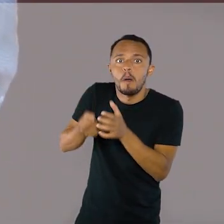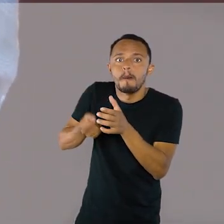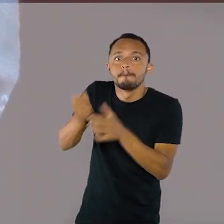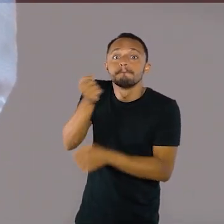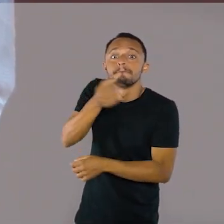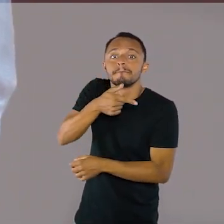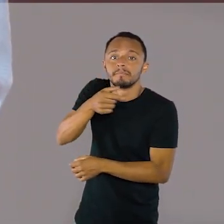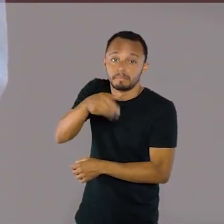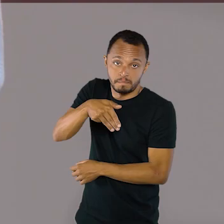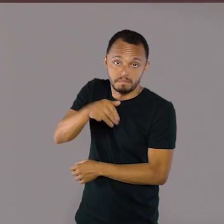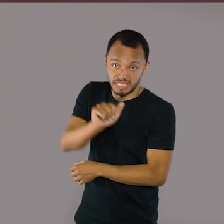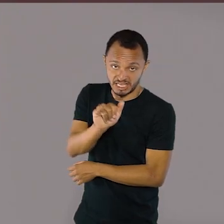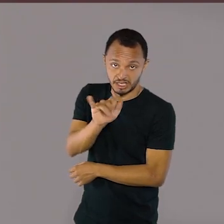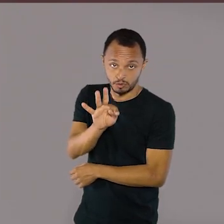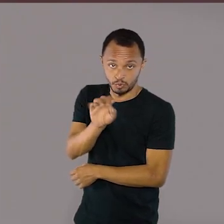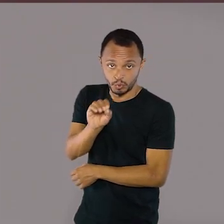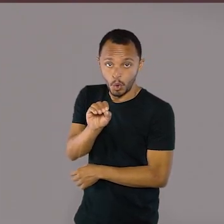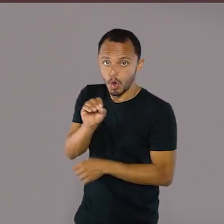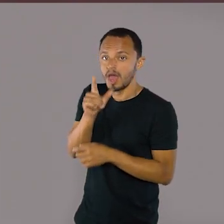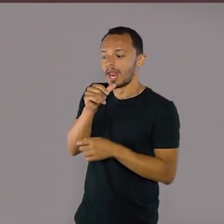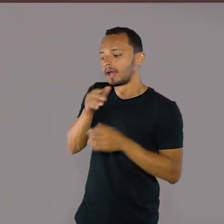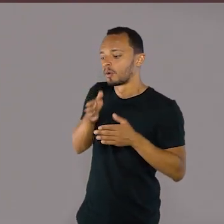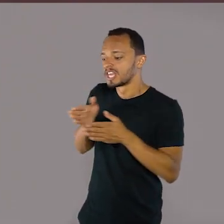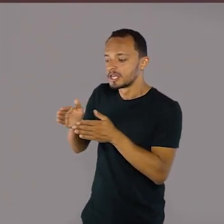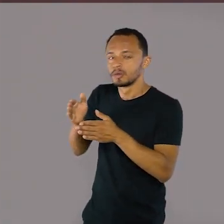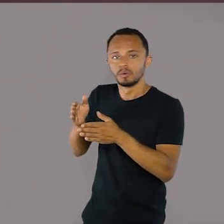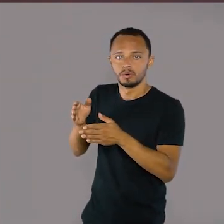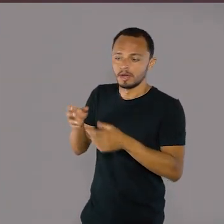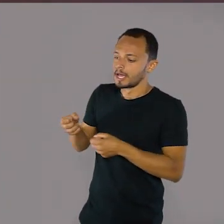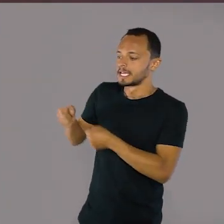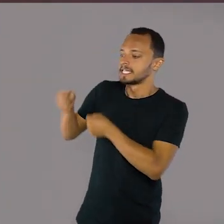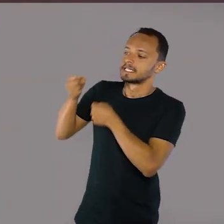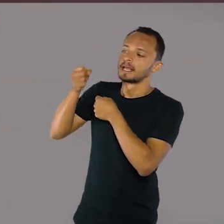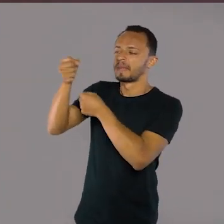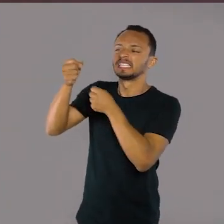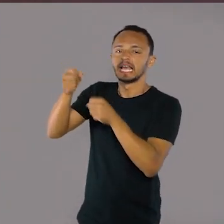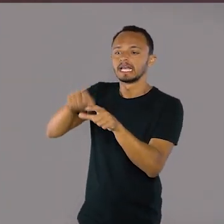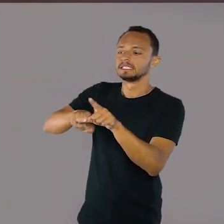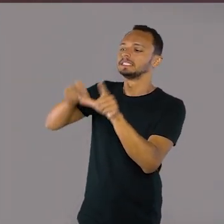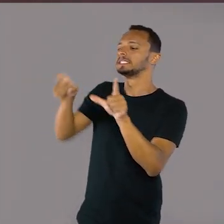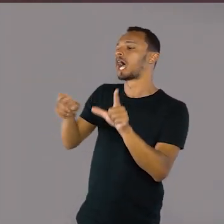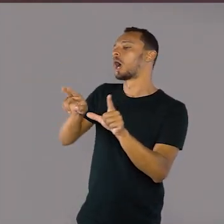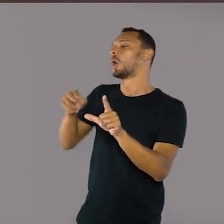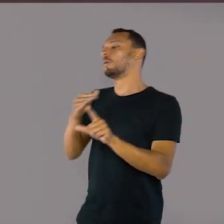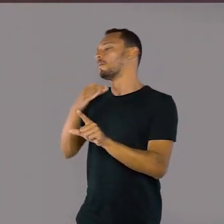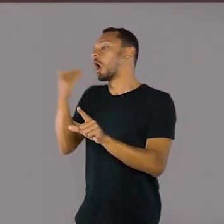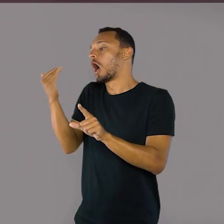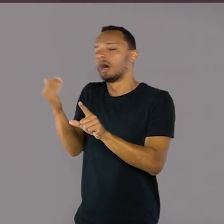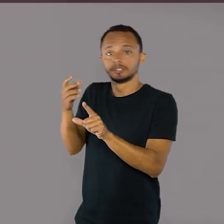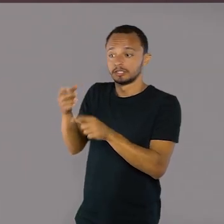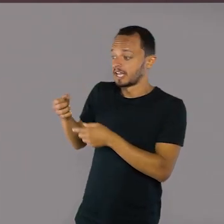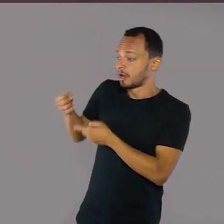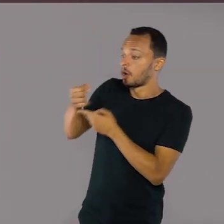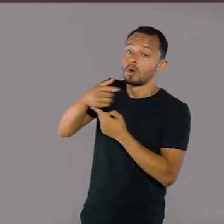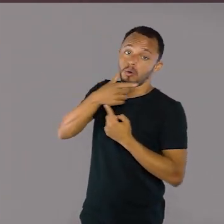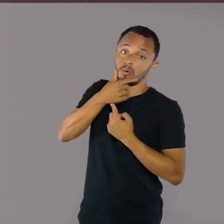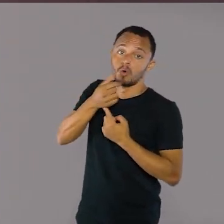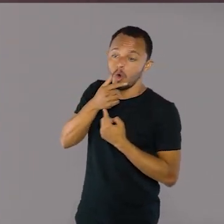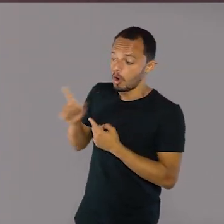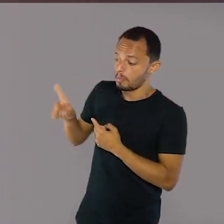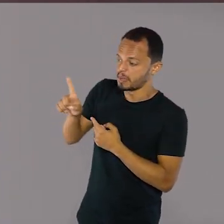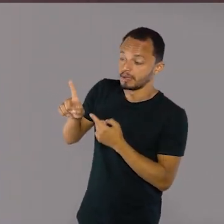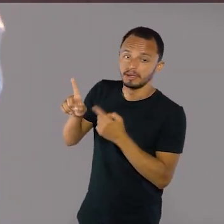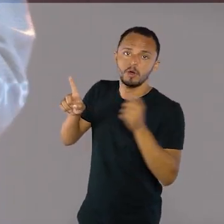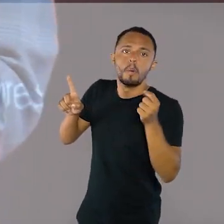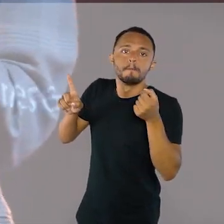é preciso também, isso que a gente faz um certo esforço no livro, de mostrar quem foi silenciado, enfim, quem havia sido, quem foi